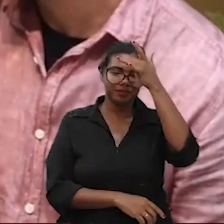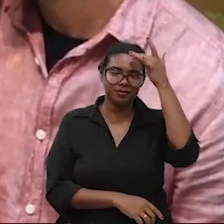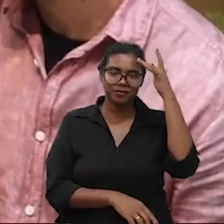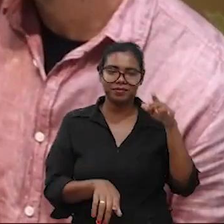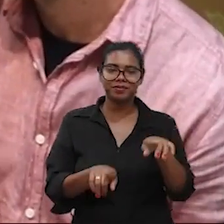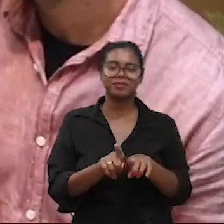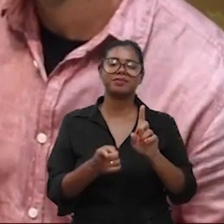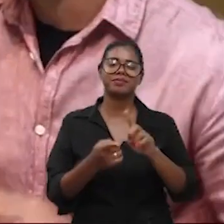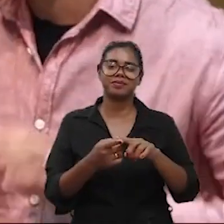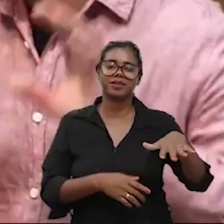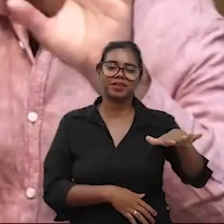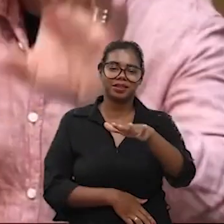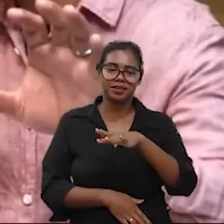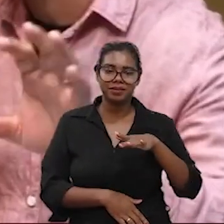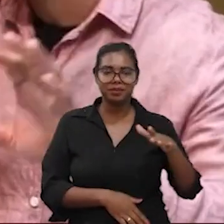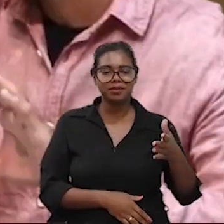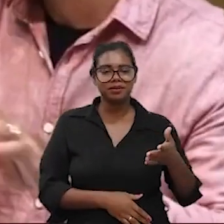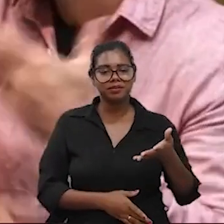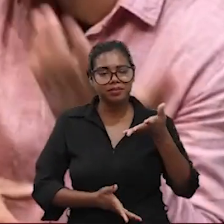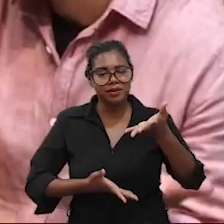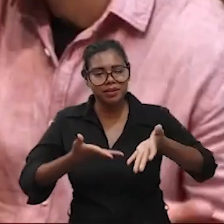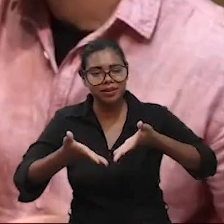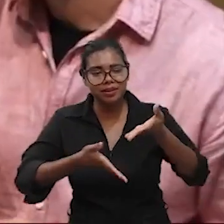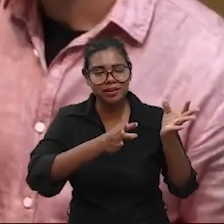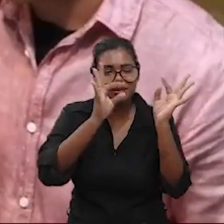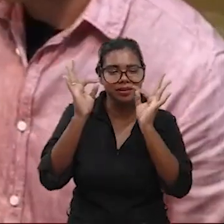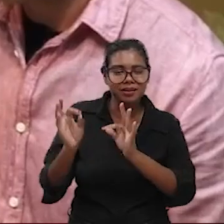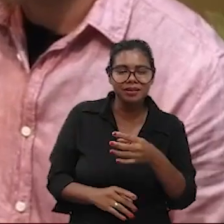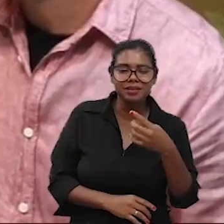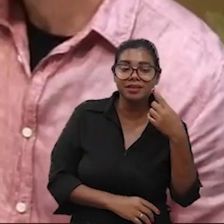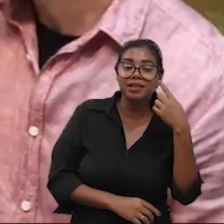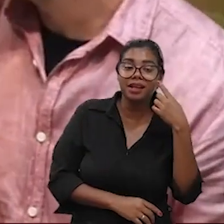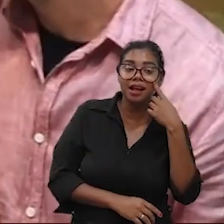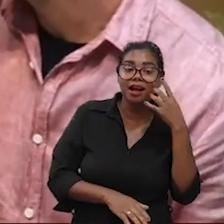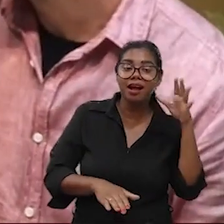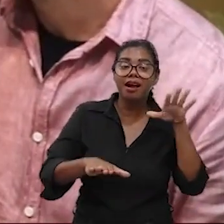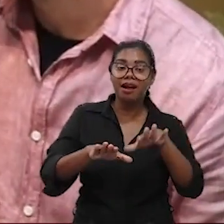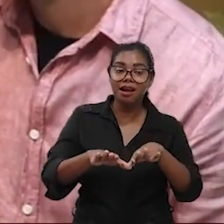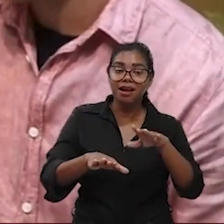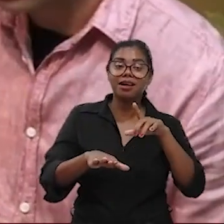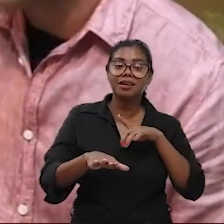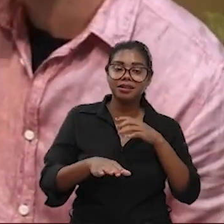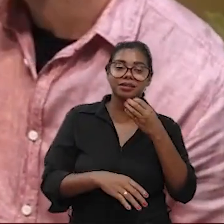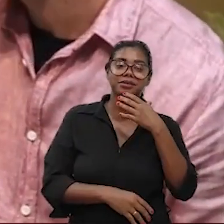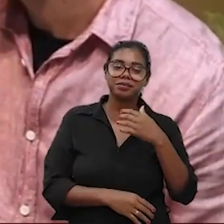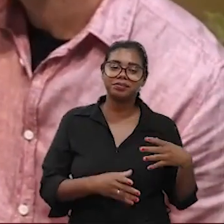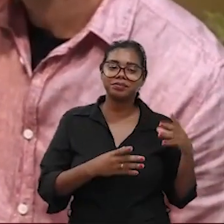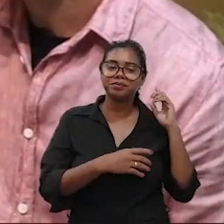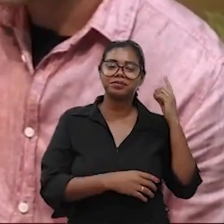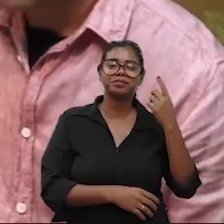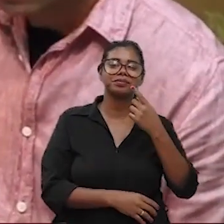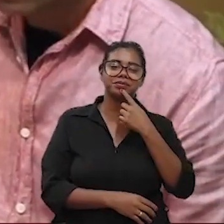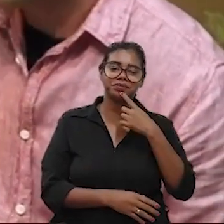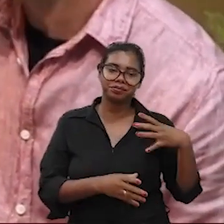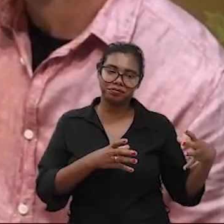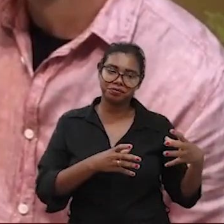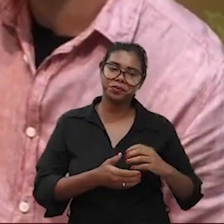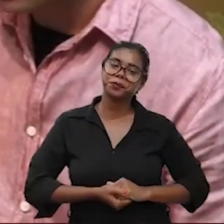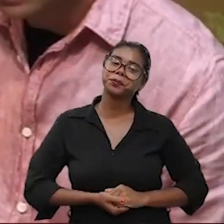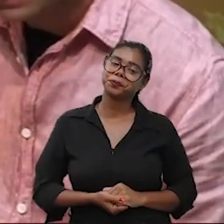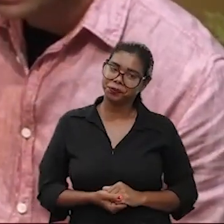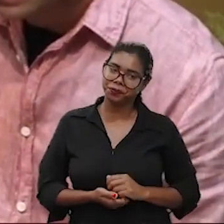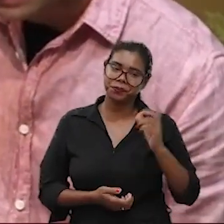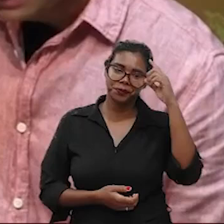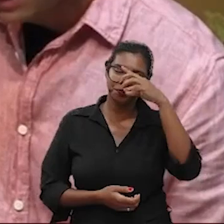que acompanha, né? Então, em tudo que traz essa visibilidade, acaba beneficiando um grande grupo, né? Sem dúvida. Muito bom,